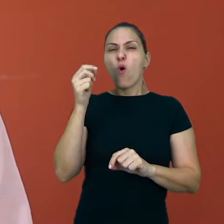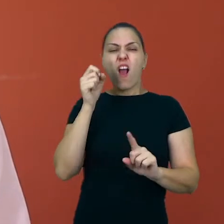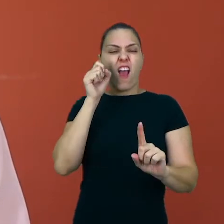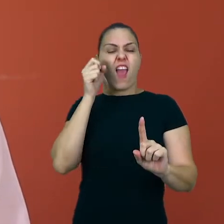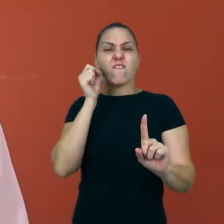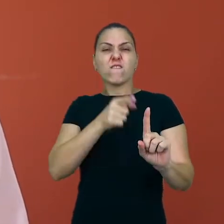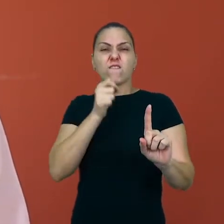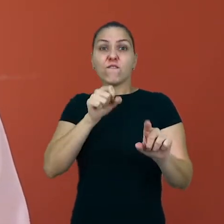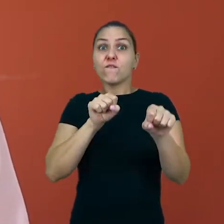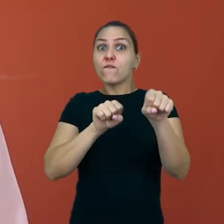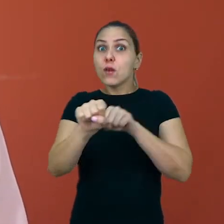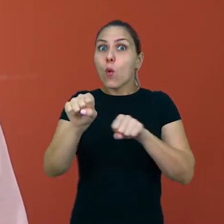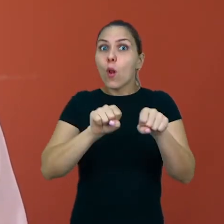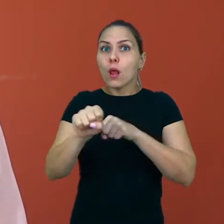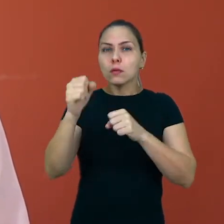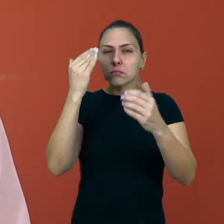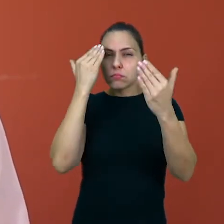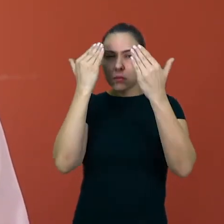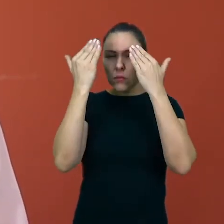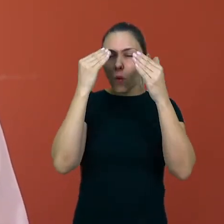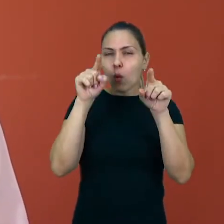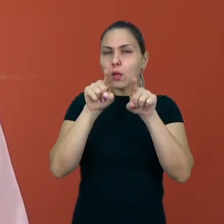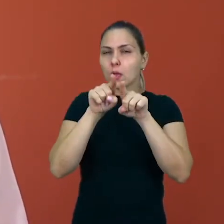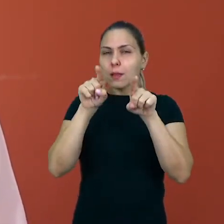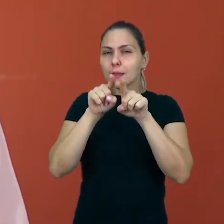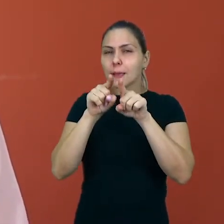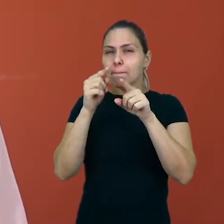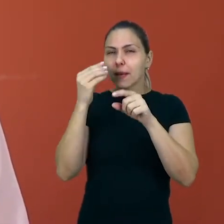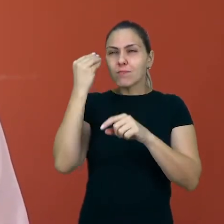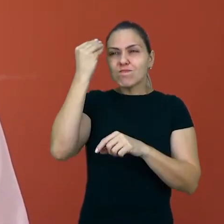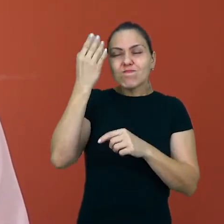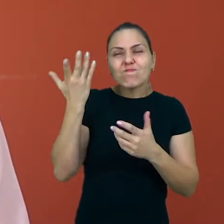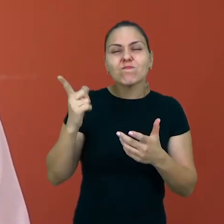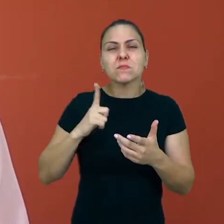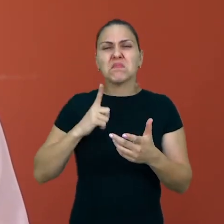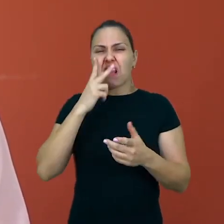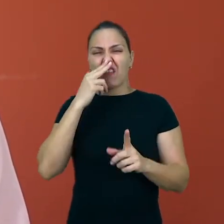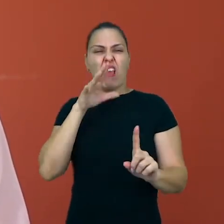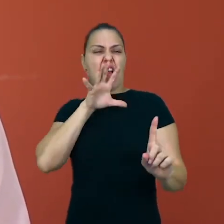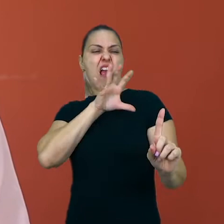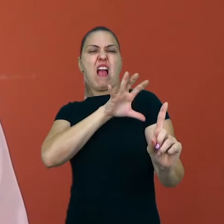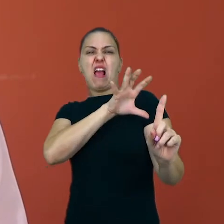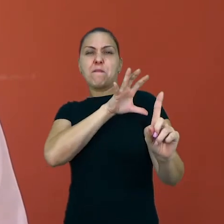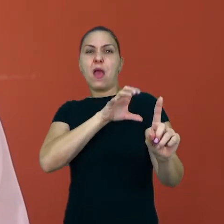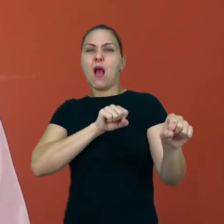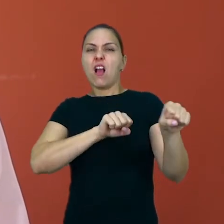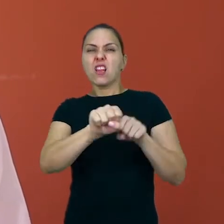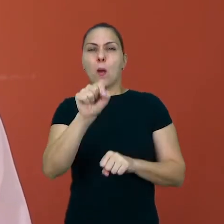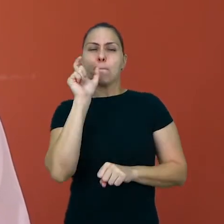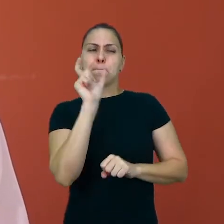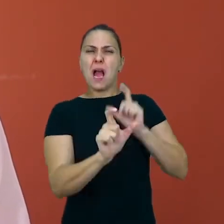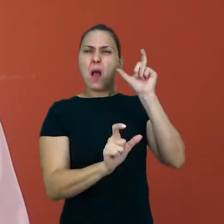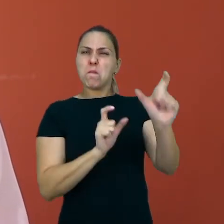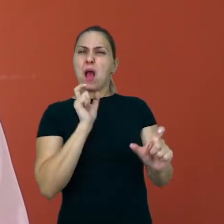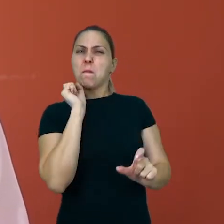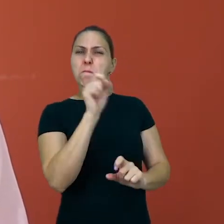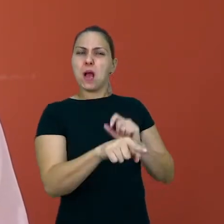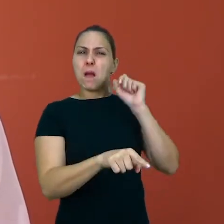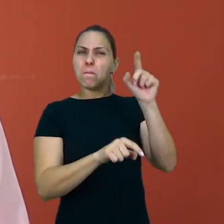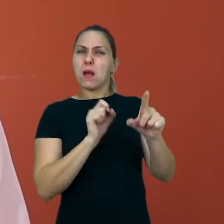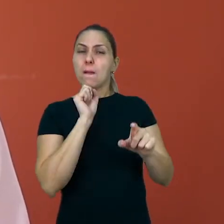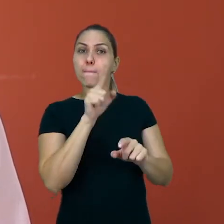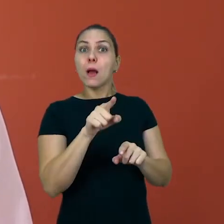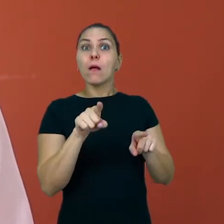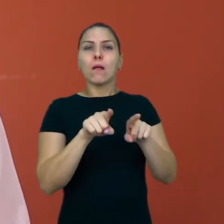violência psicológica ou emocional, que são as constantes ameaças, desqualificações, agressões